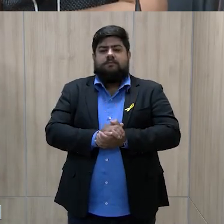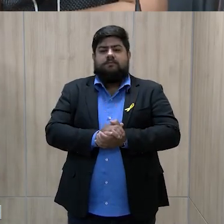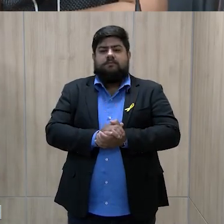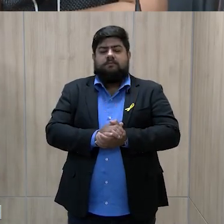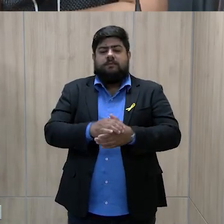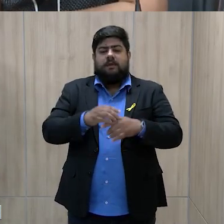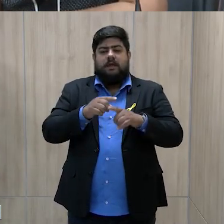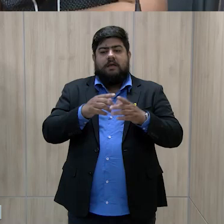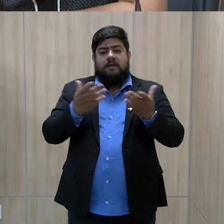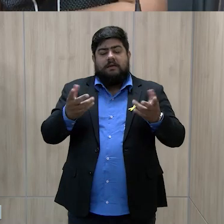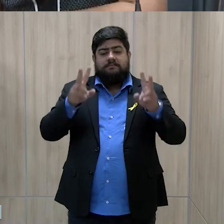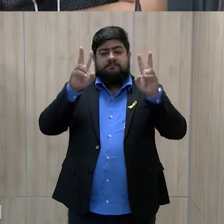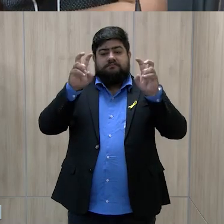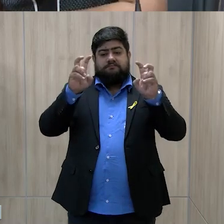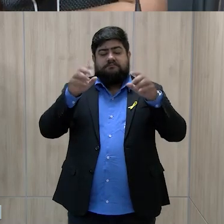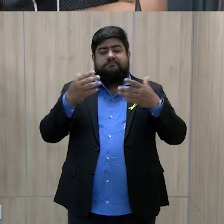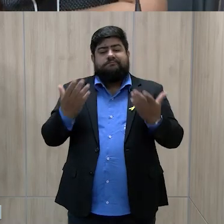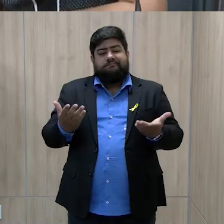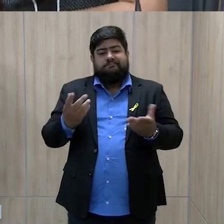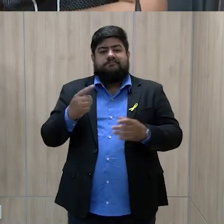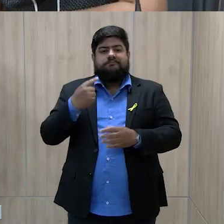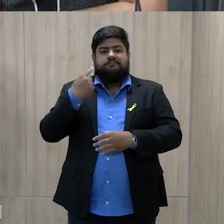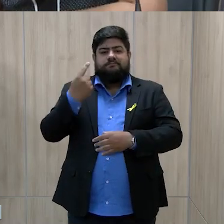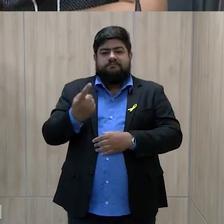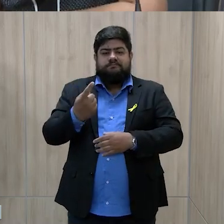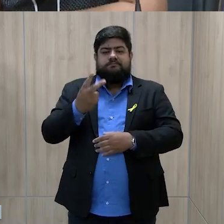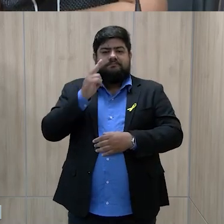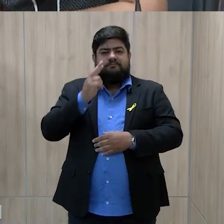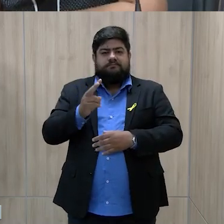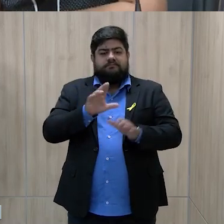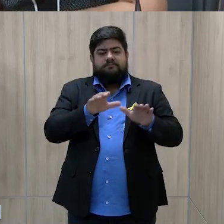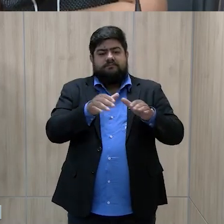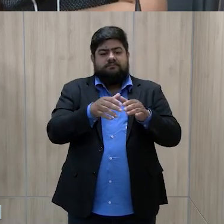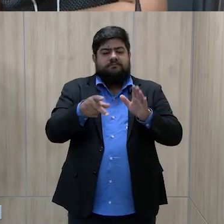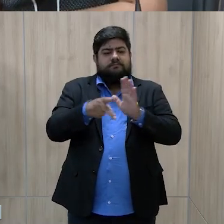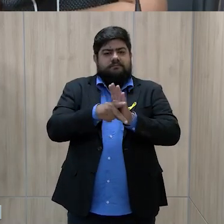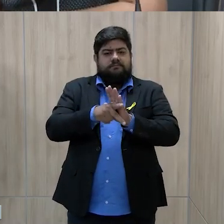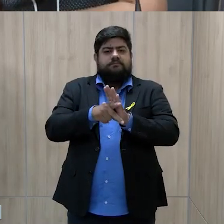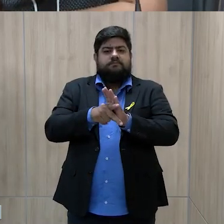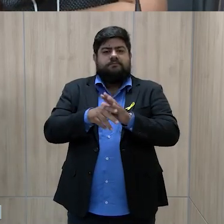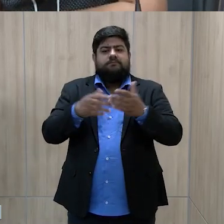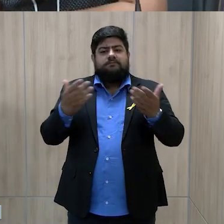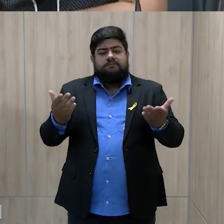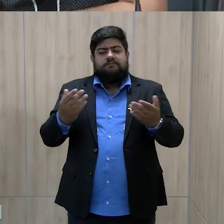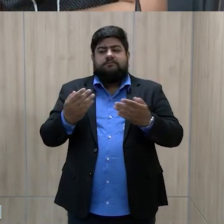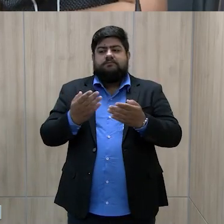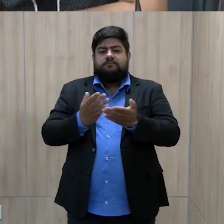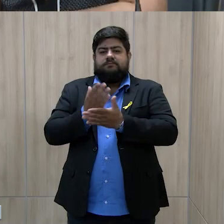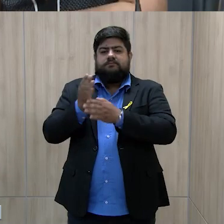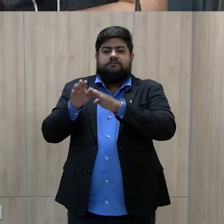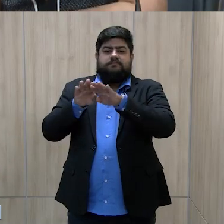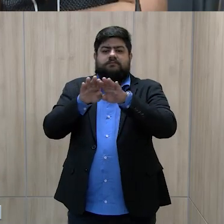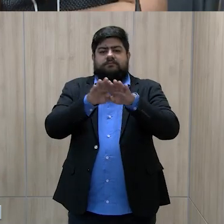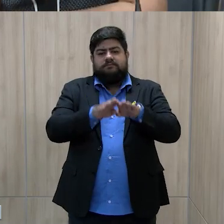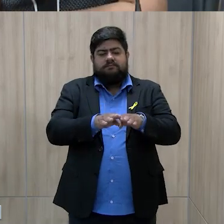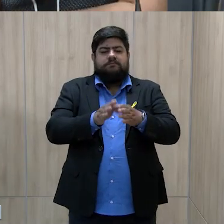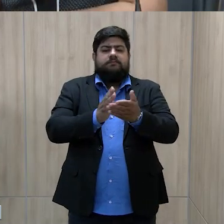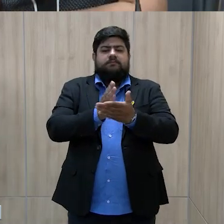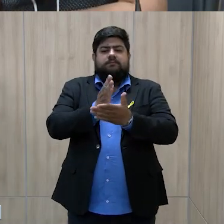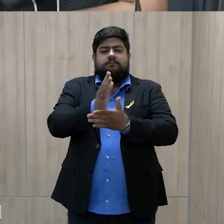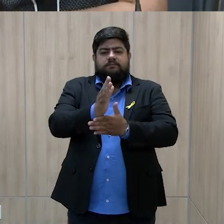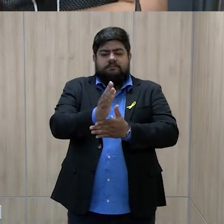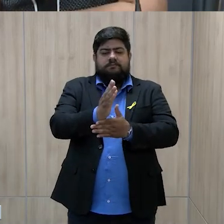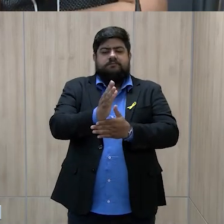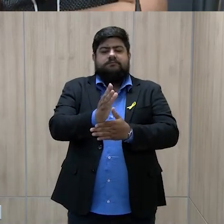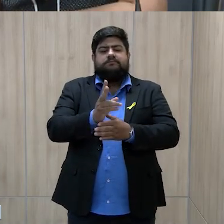relação ao mérito iremos observar na comissão pertinente então com por unanimidade a matéria